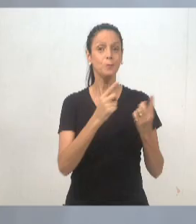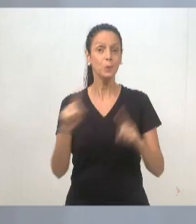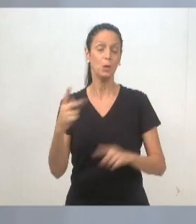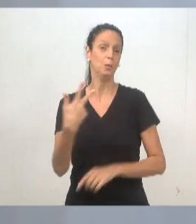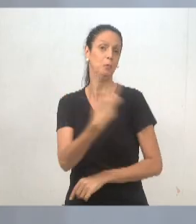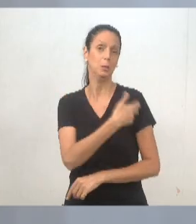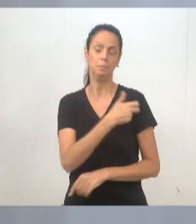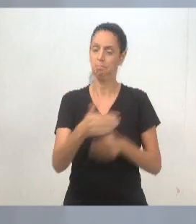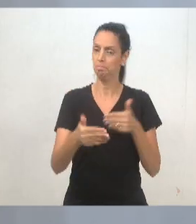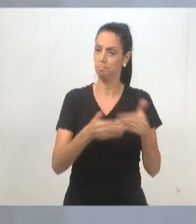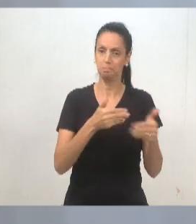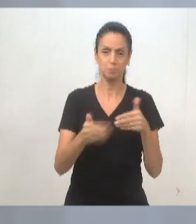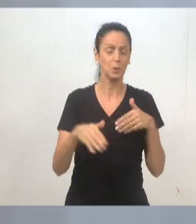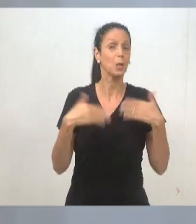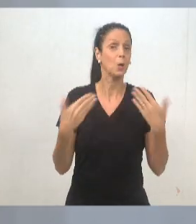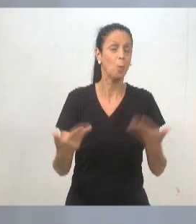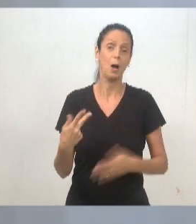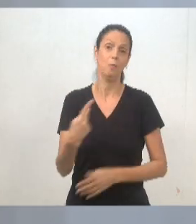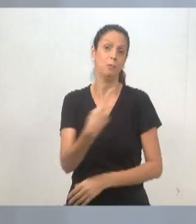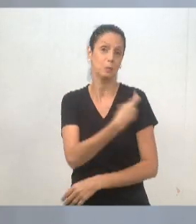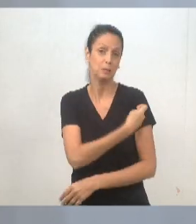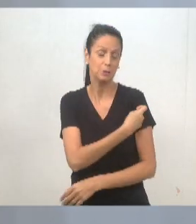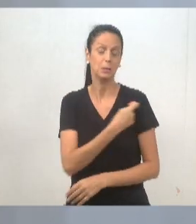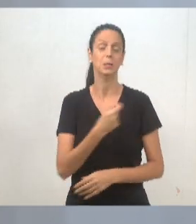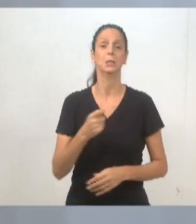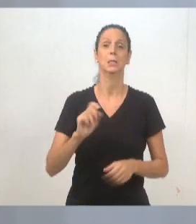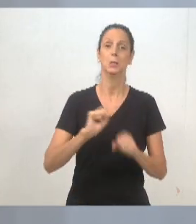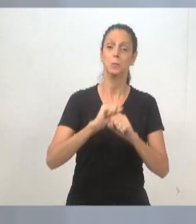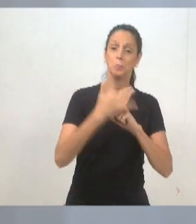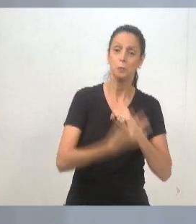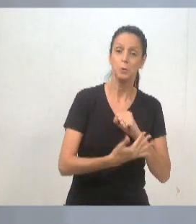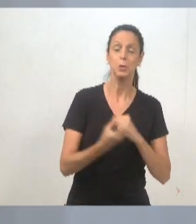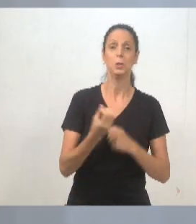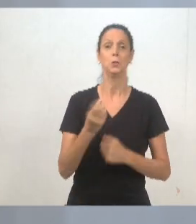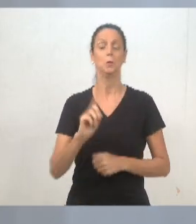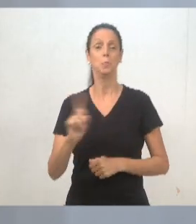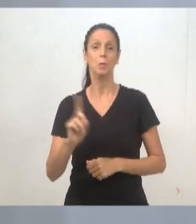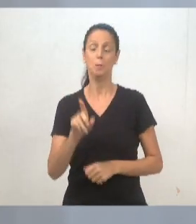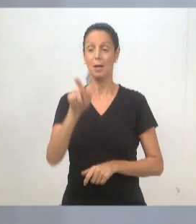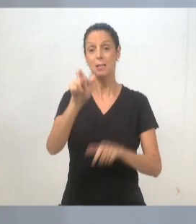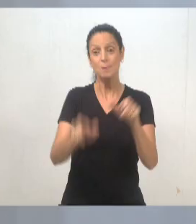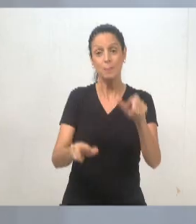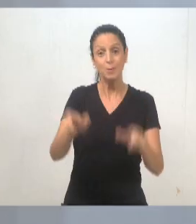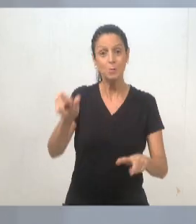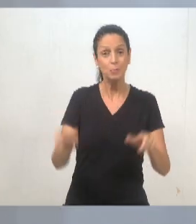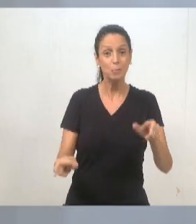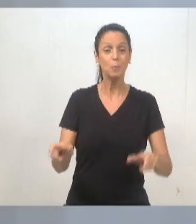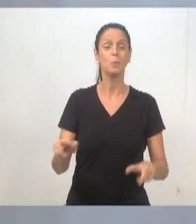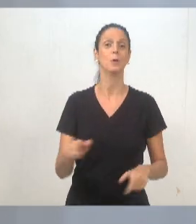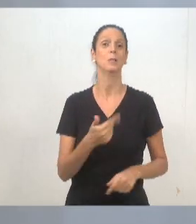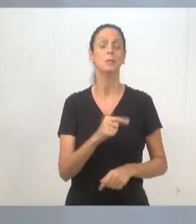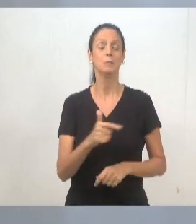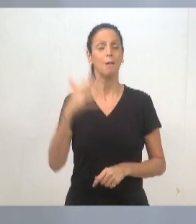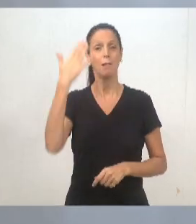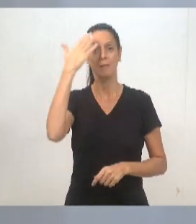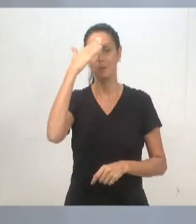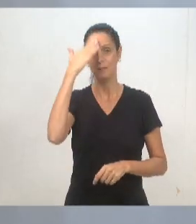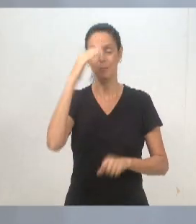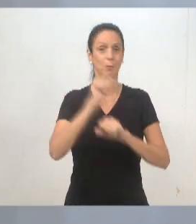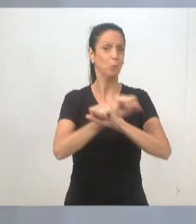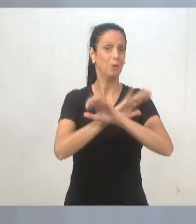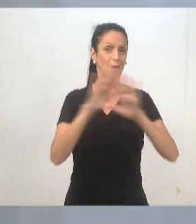importa qual vacina seja, se é contra a Covid, se não é, mas as pessoas que talvez não tenham tanto entendimento,